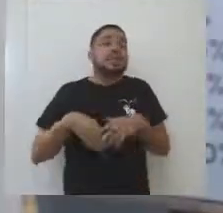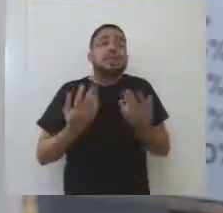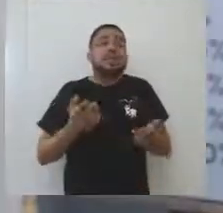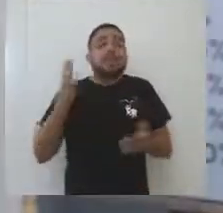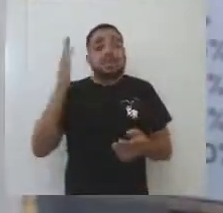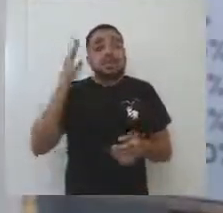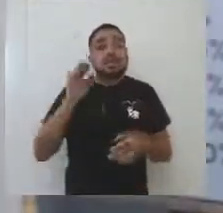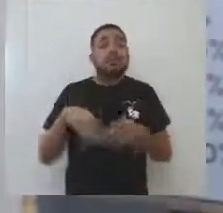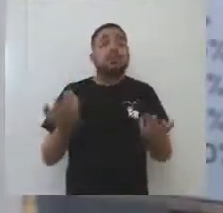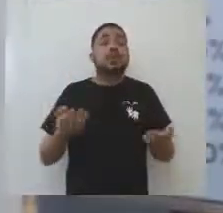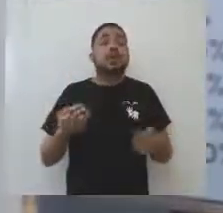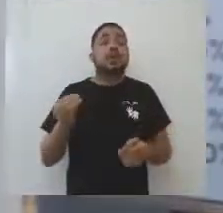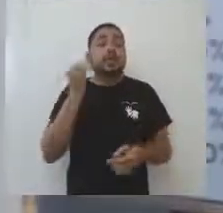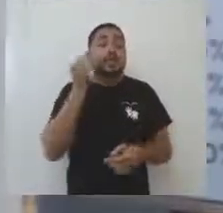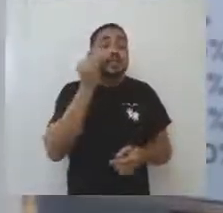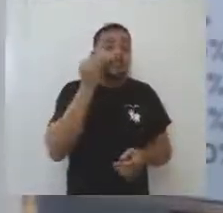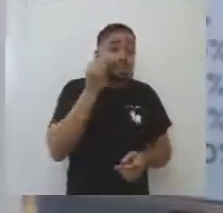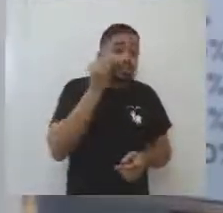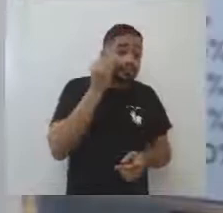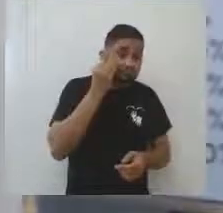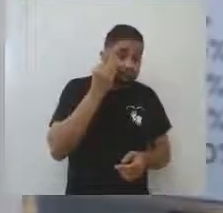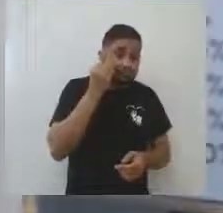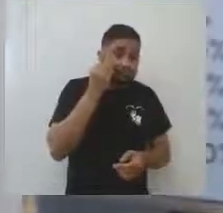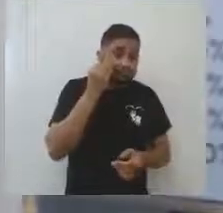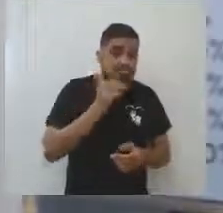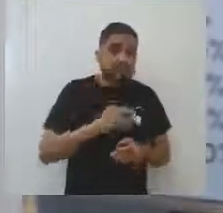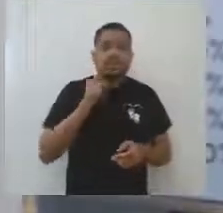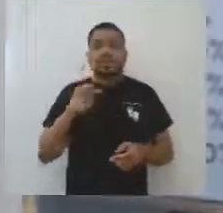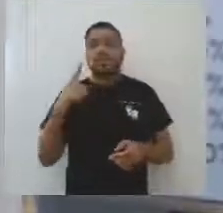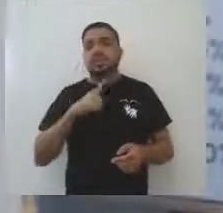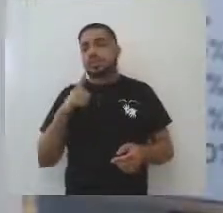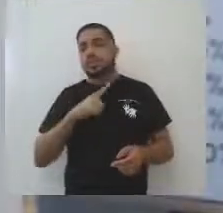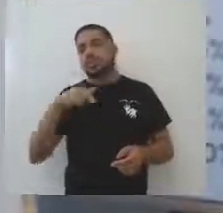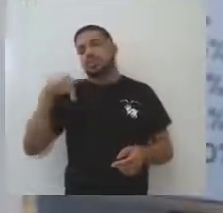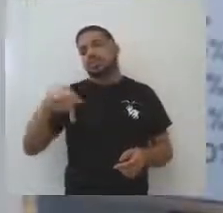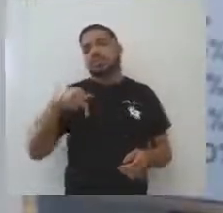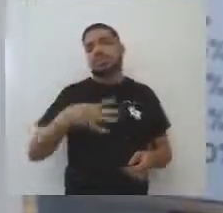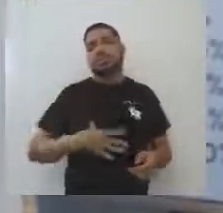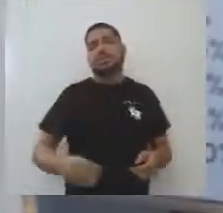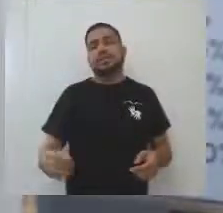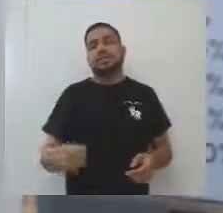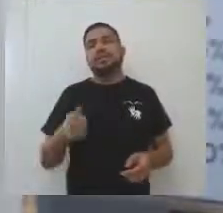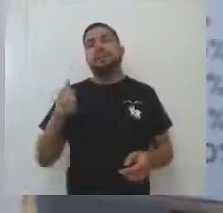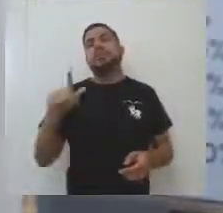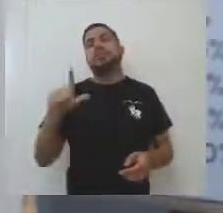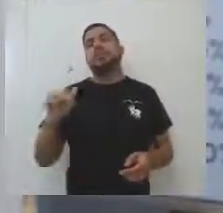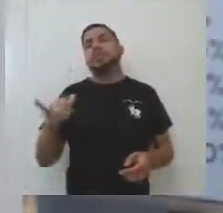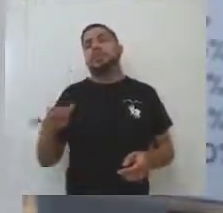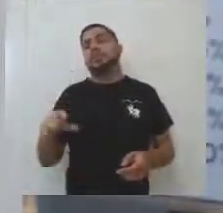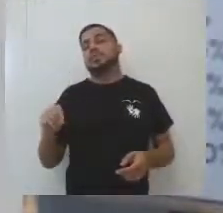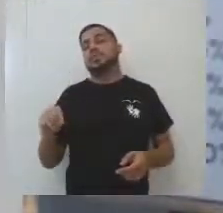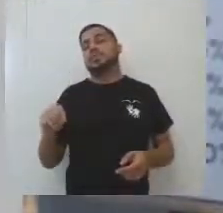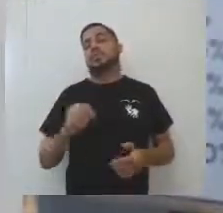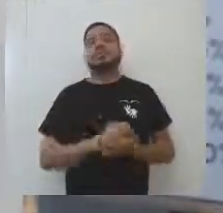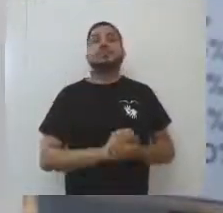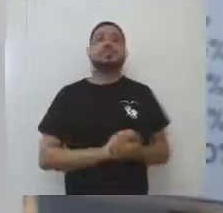é a probabilidade, qual é a probabilidade de tu ter um 7º filho albino. Olha pra cá, vai ser